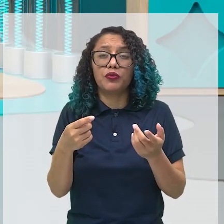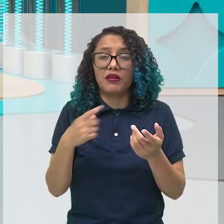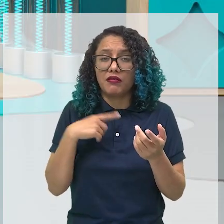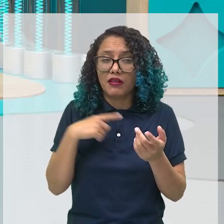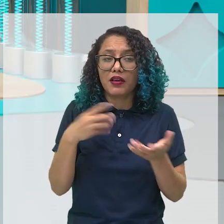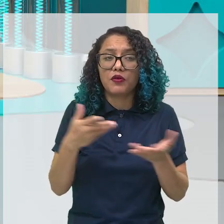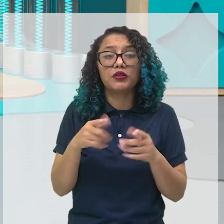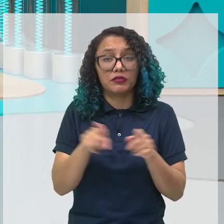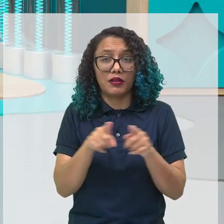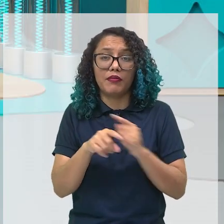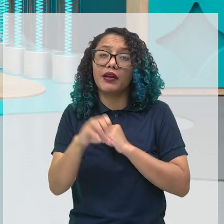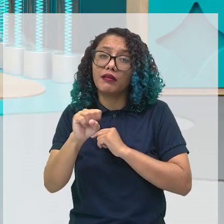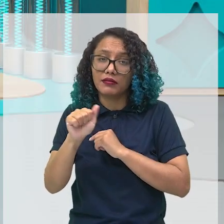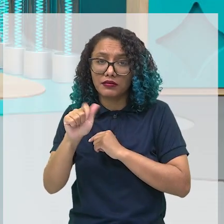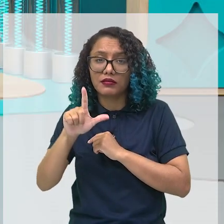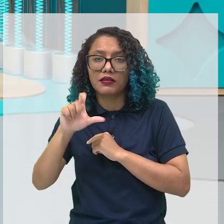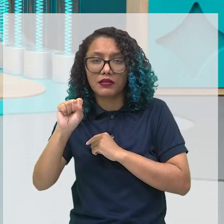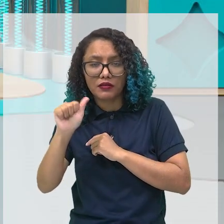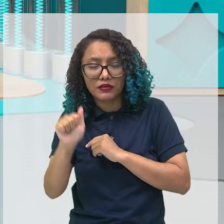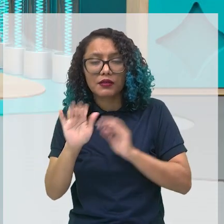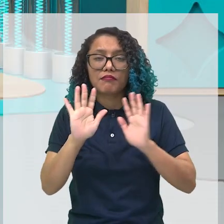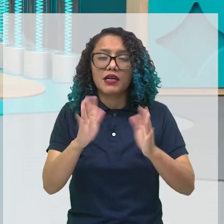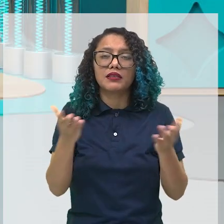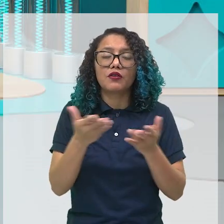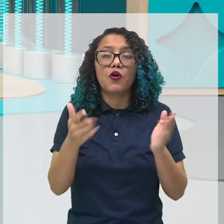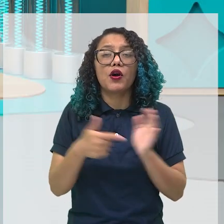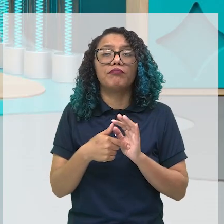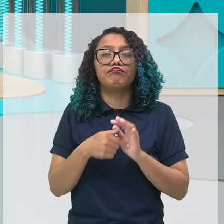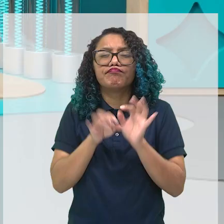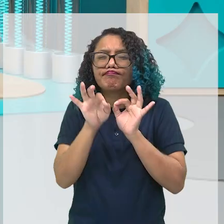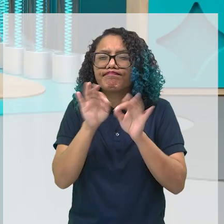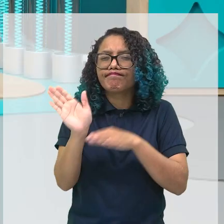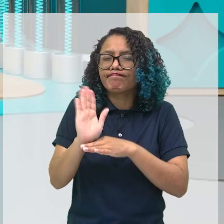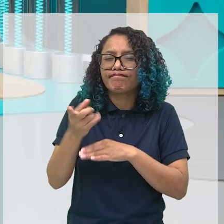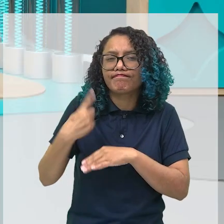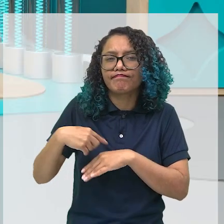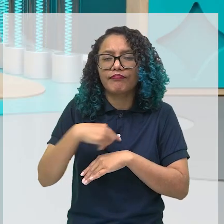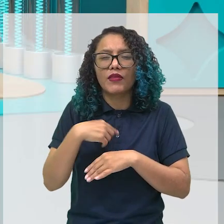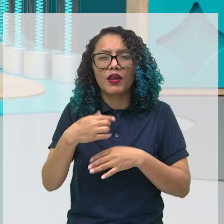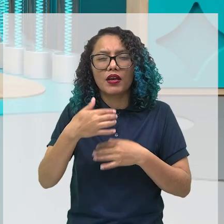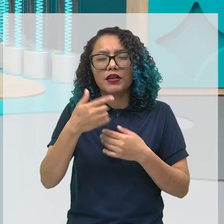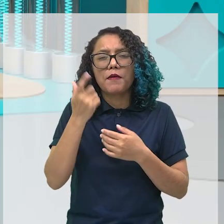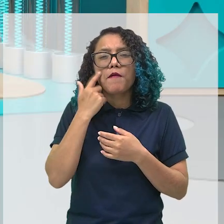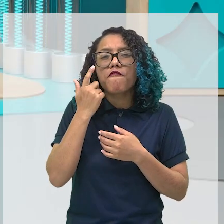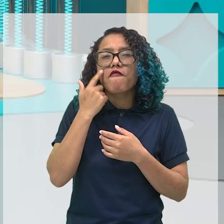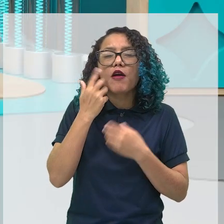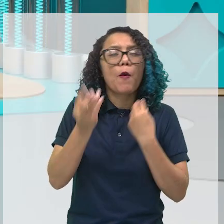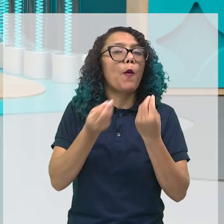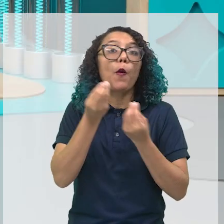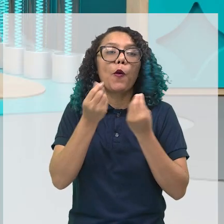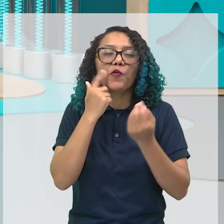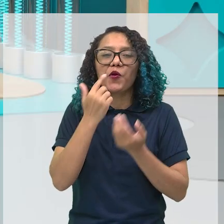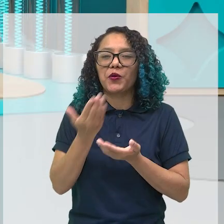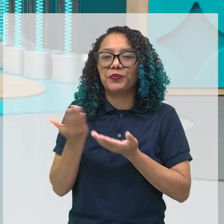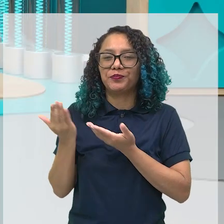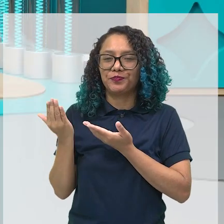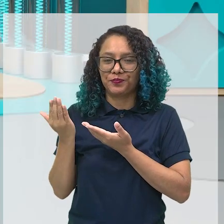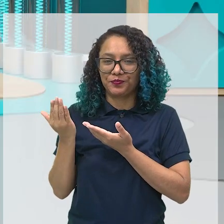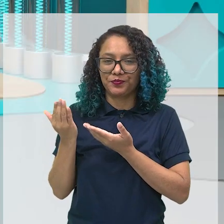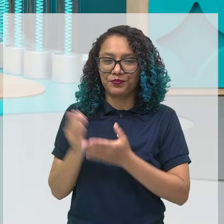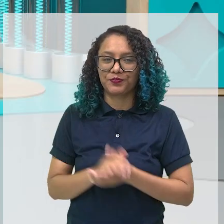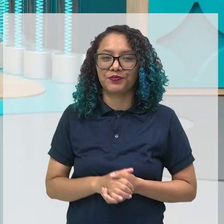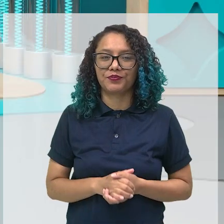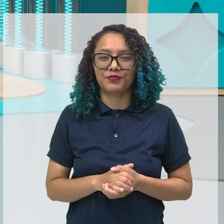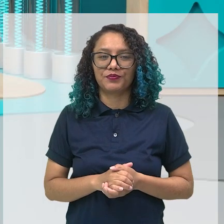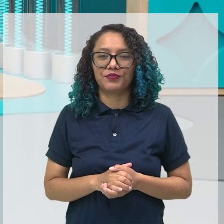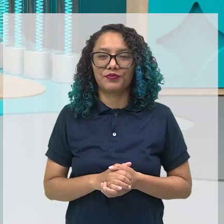a salsa. Porém, eu preparei um vídeo para que a gente tenha um visual maravilhoso, embora esse aqui esteja